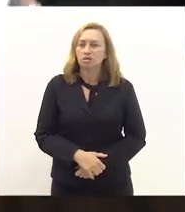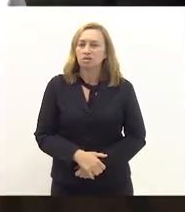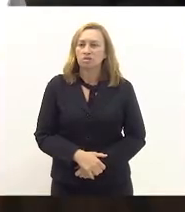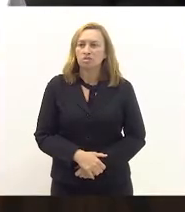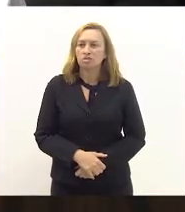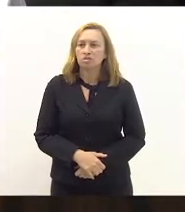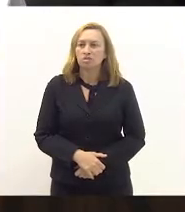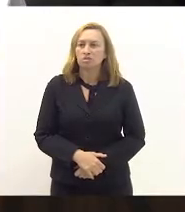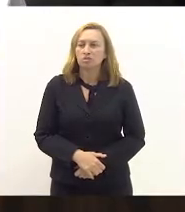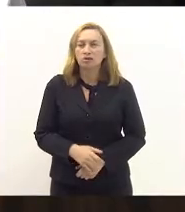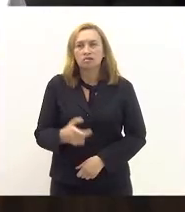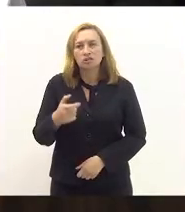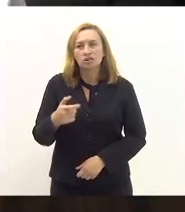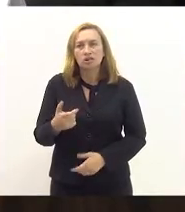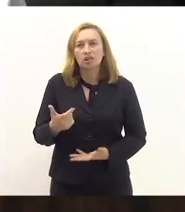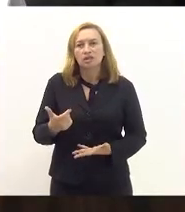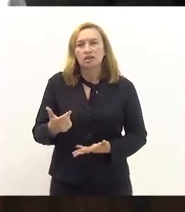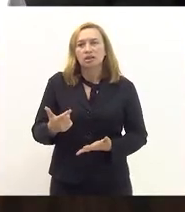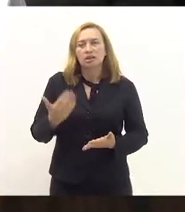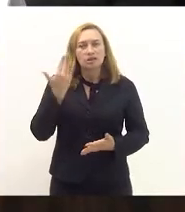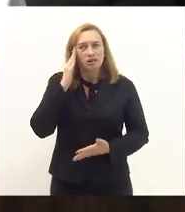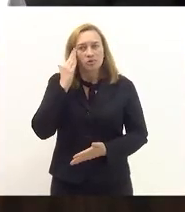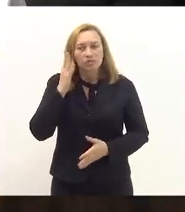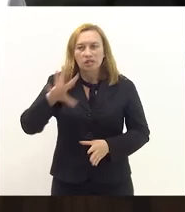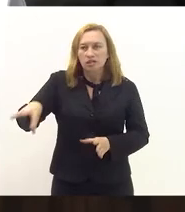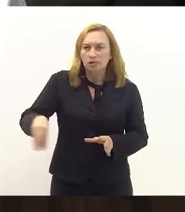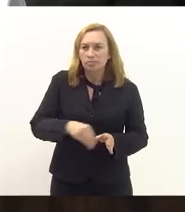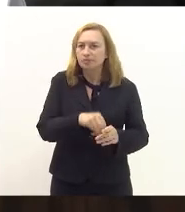Essa concepção que integra educação,